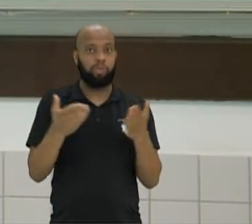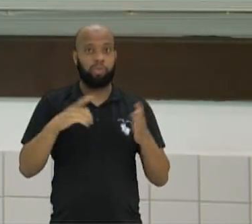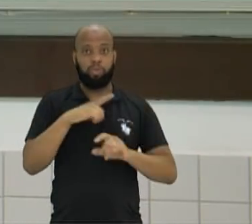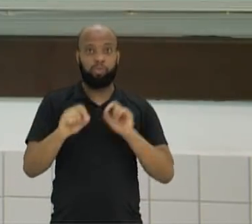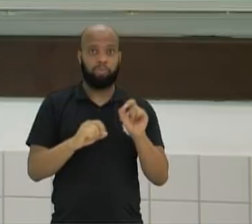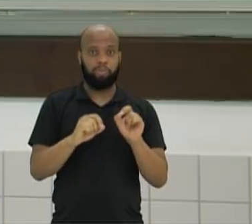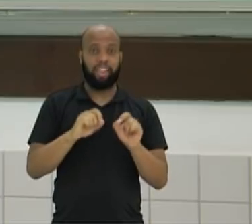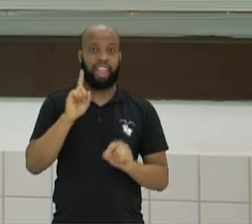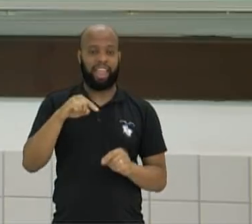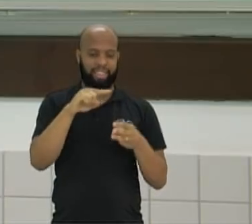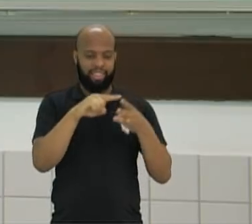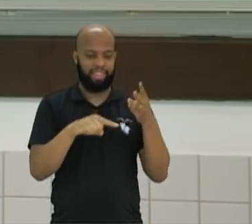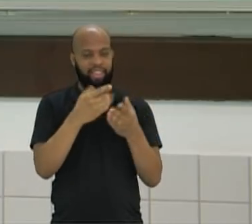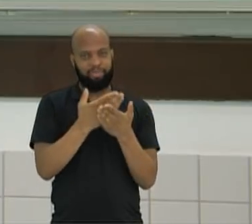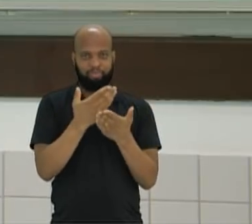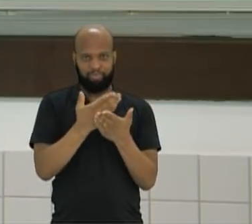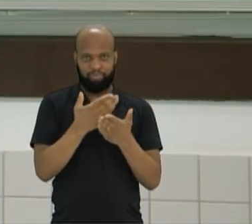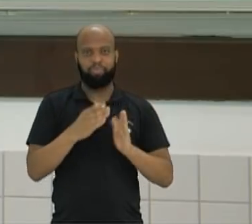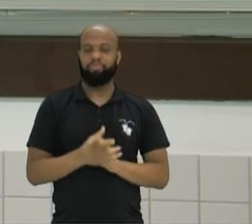diria o outro.